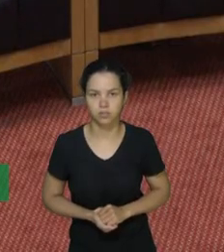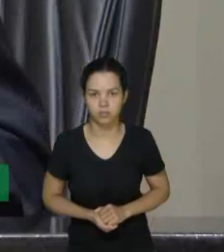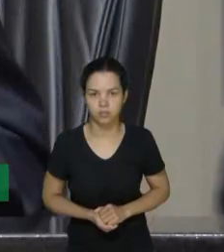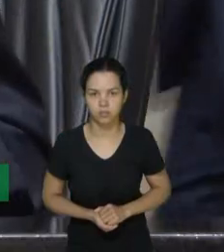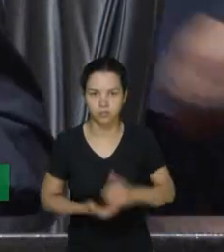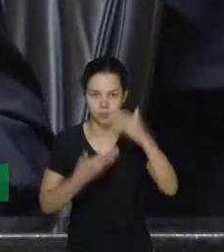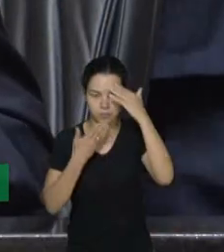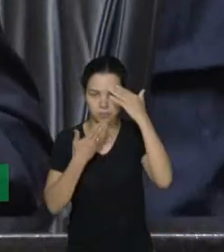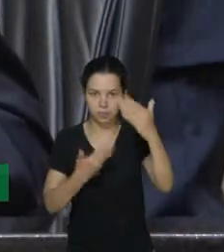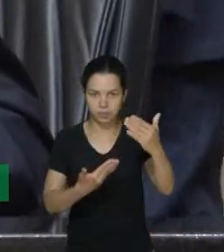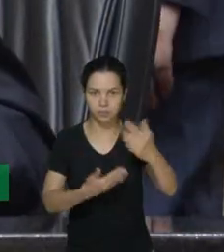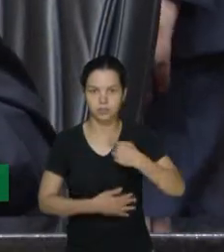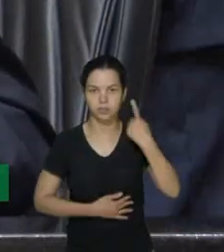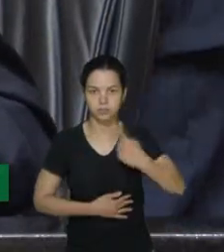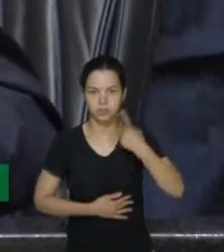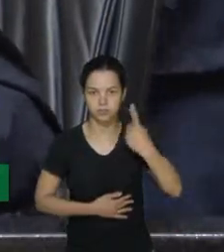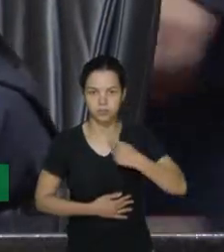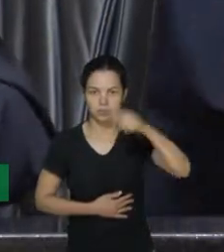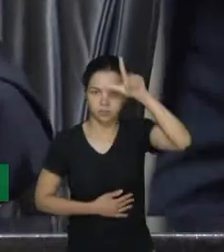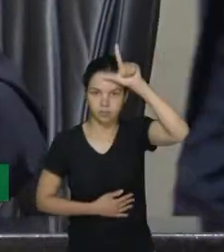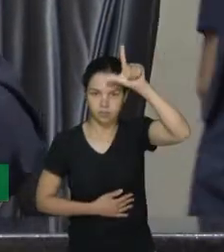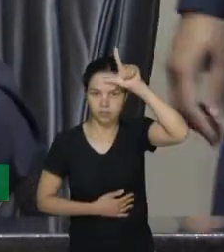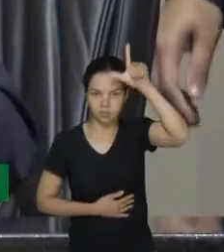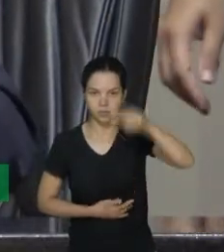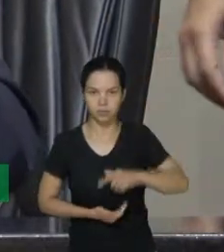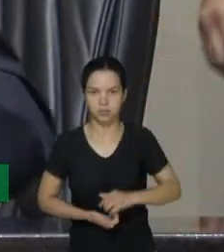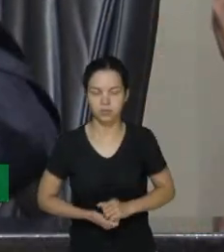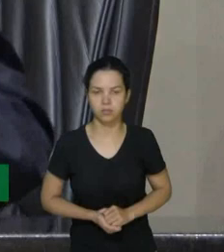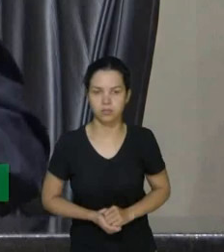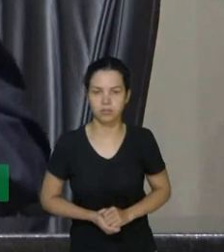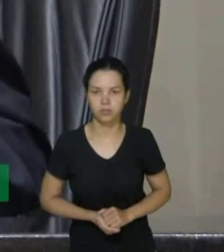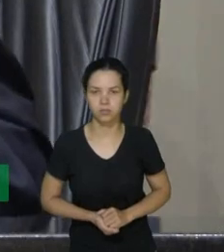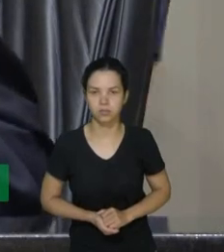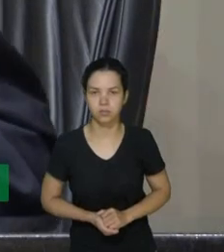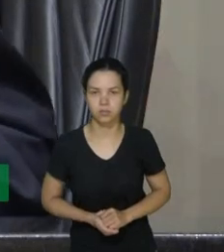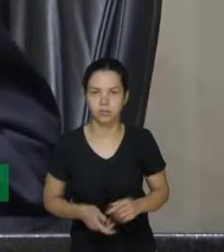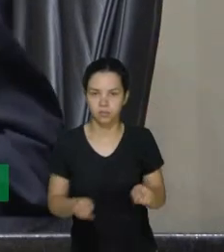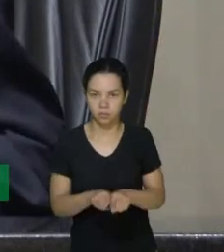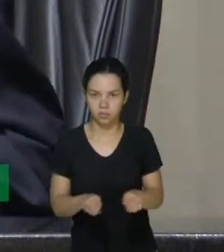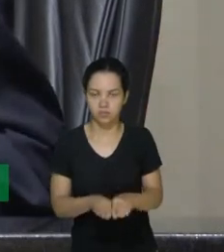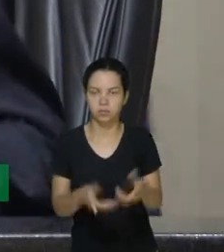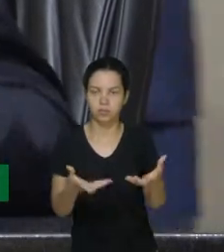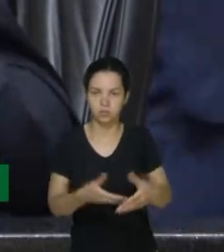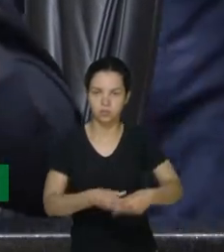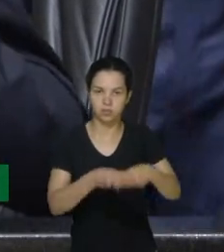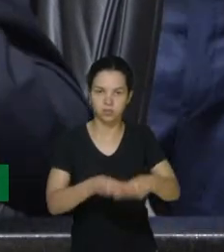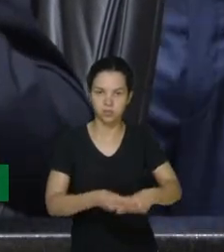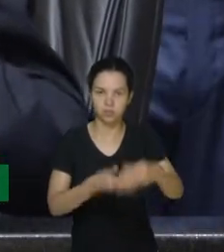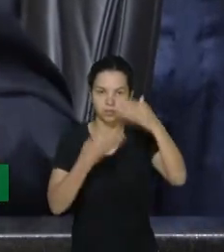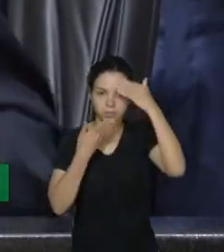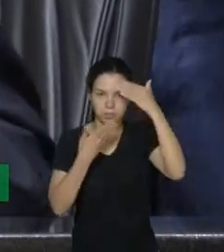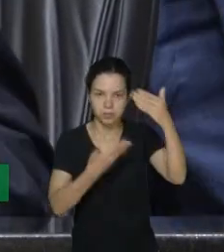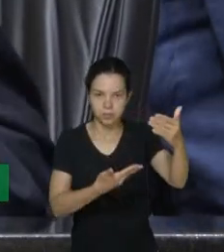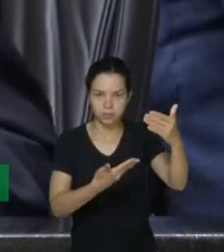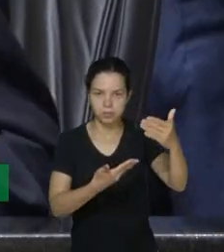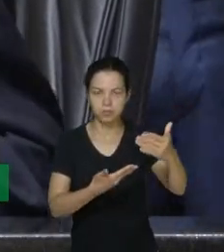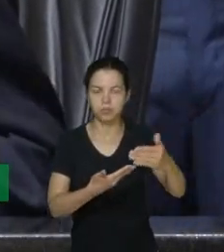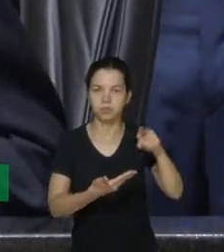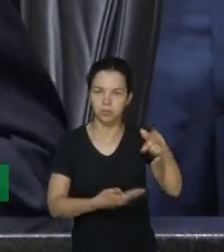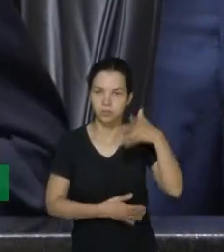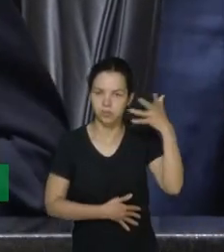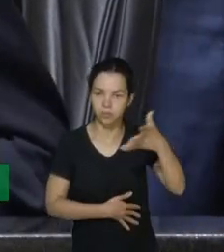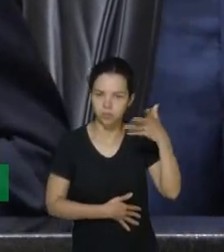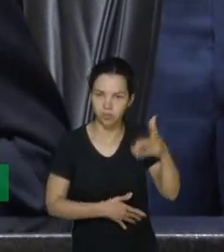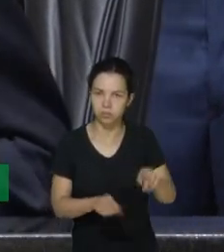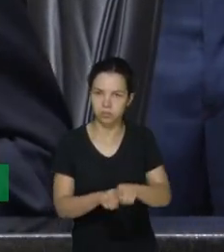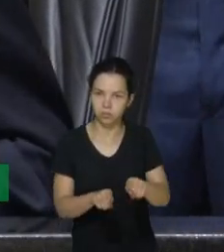Obrigado, deputado Sargento Lima. Deputado, também quero lhe cumprimentar, lhe agradecer, fazer das suas palavras das